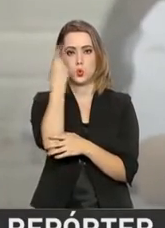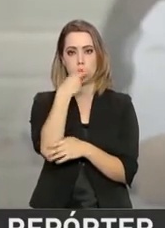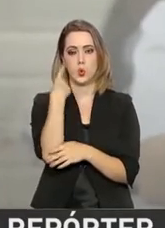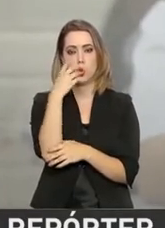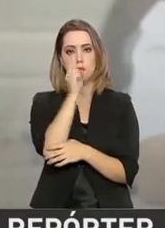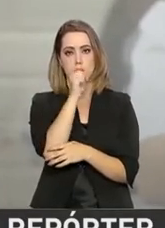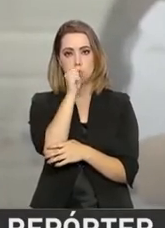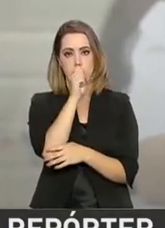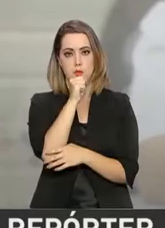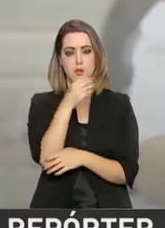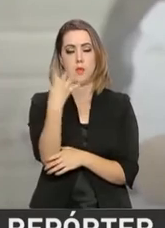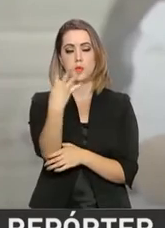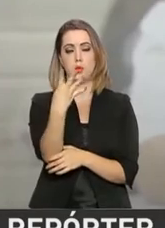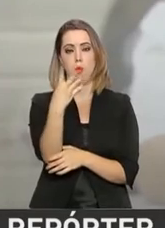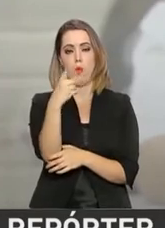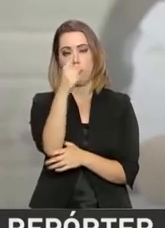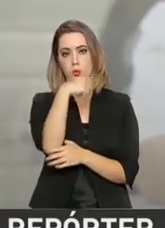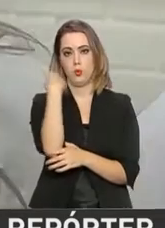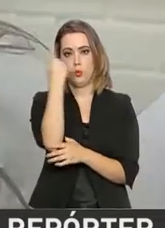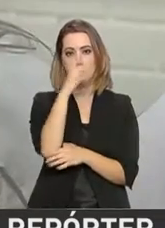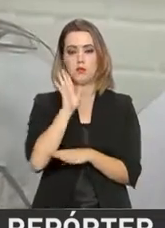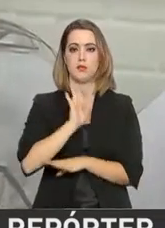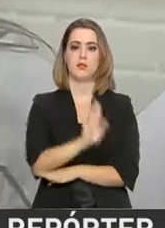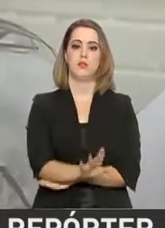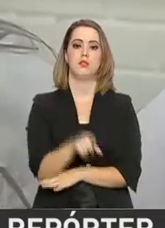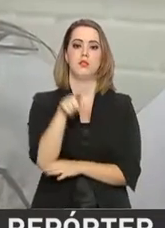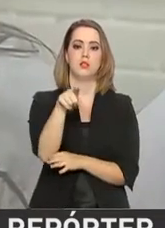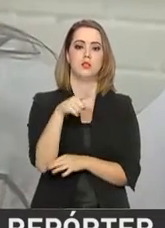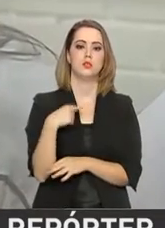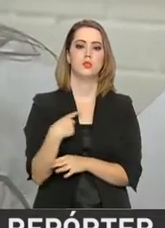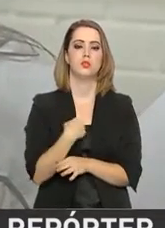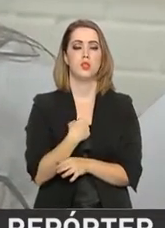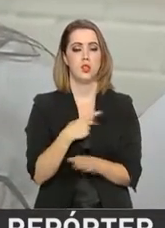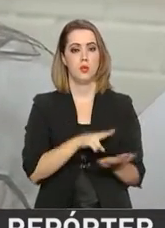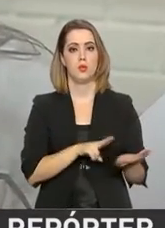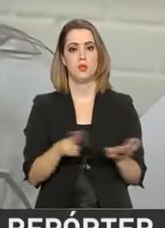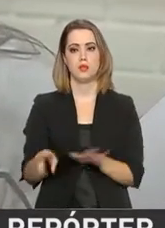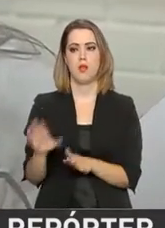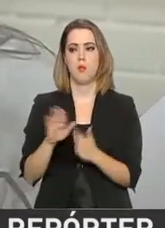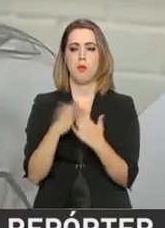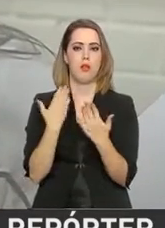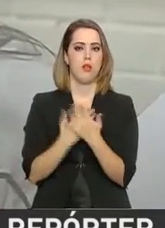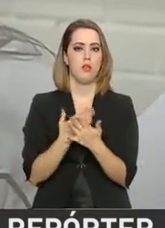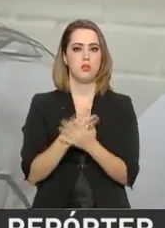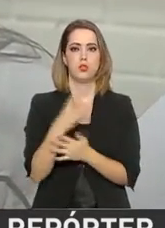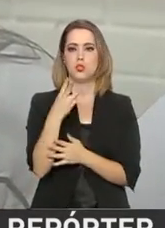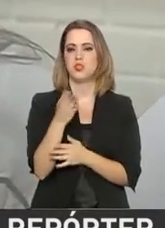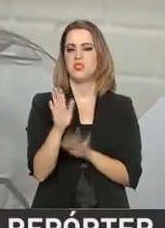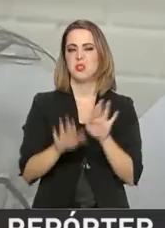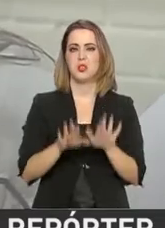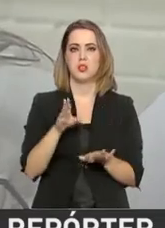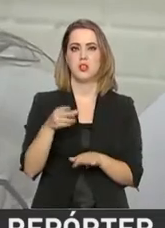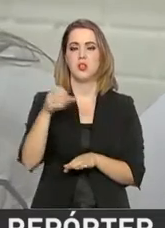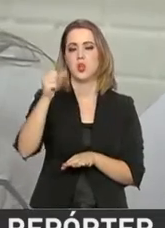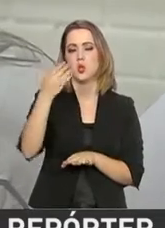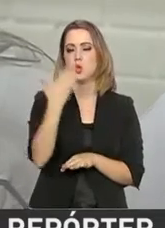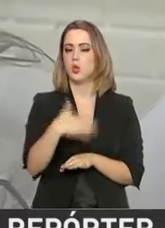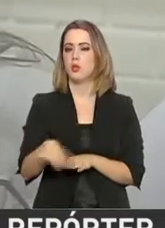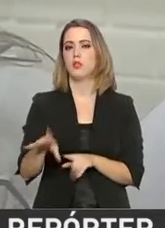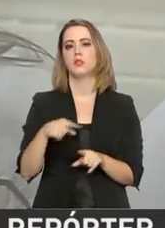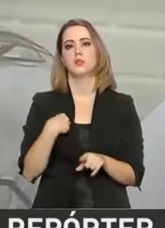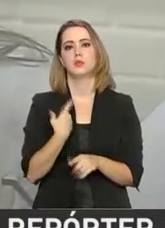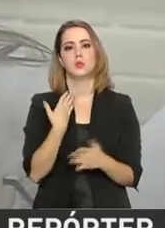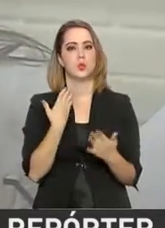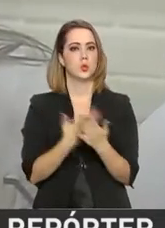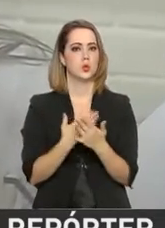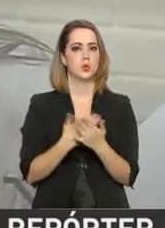manhã na escola, eu estudo à tarde em casa. Na semana eu estudo de 3 até umas 9h30 mais ou menos, que é o horário que eu